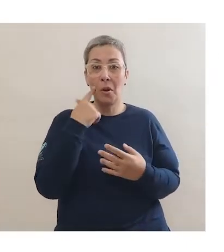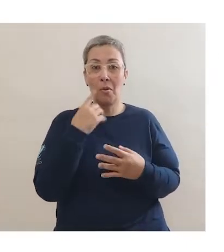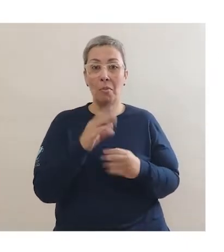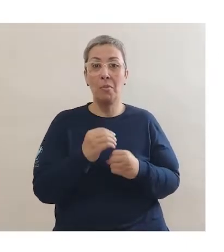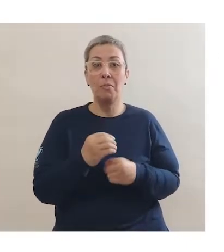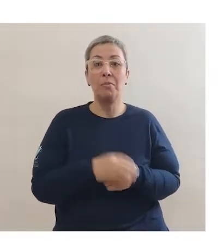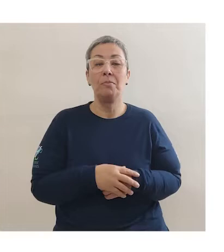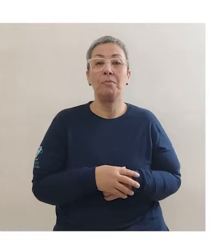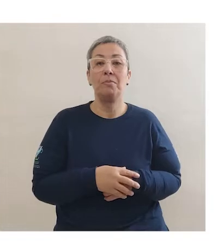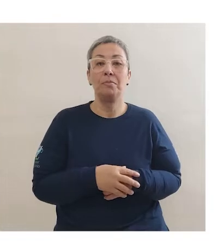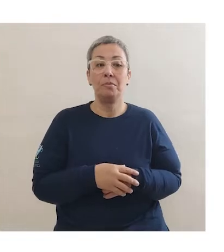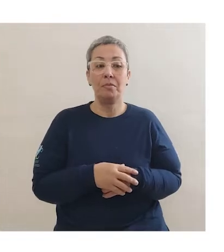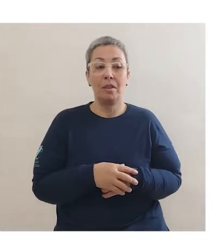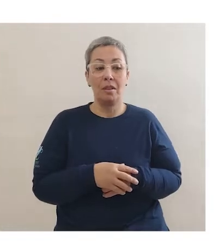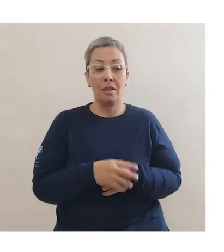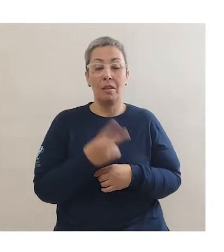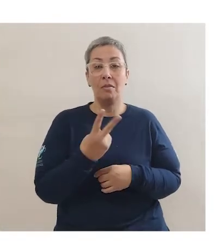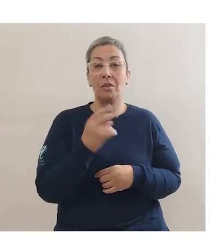14.855 é igual a